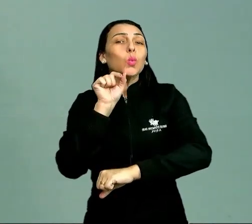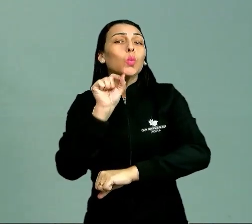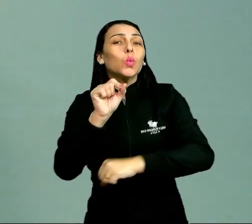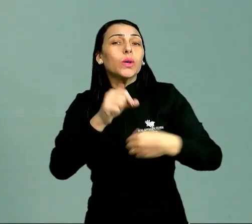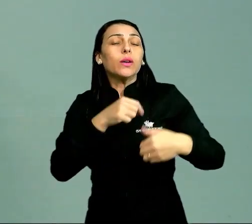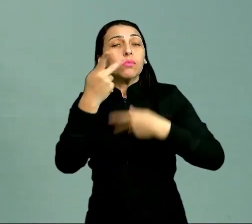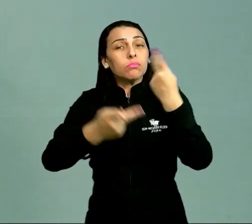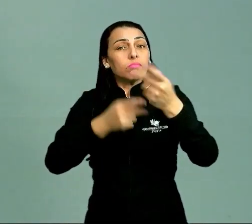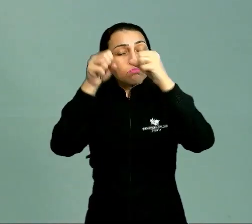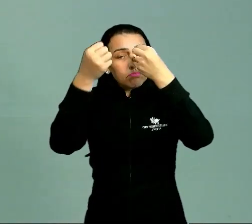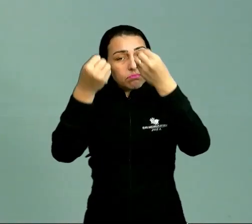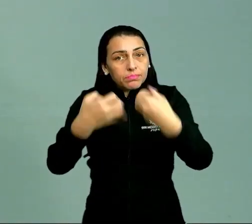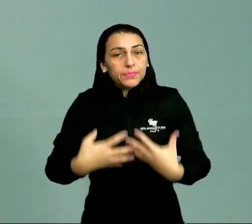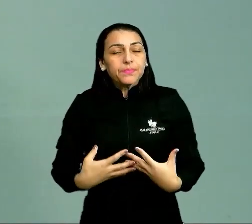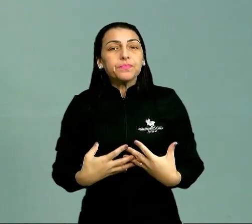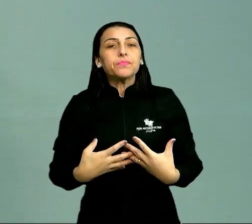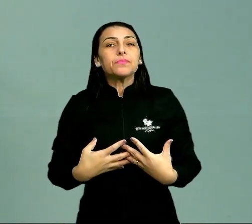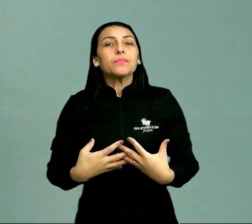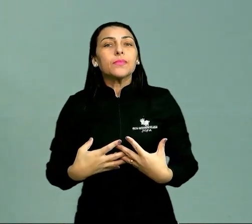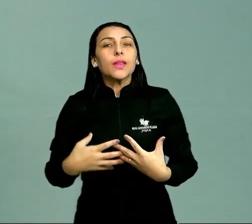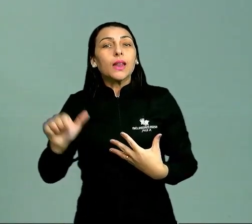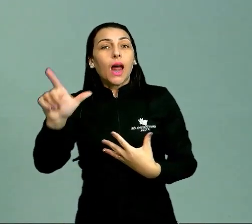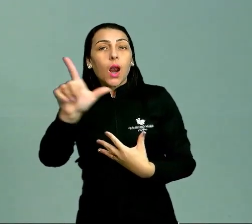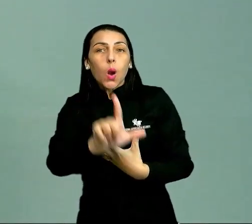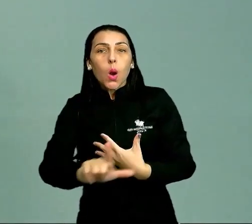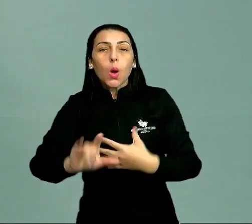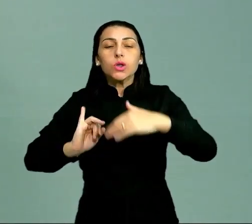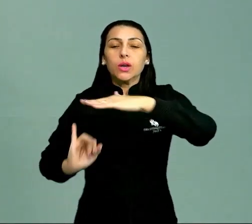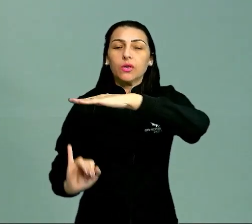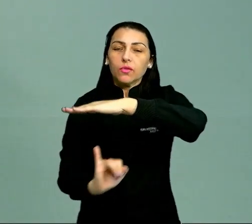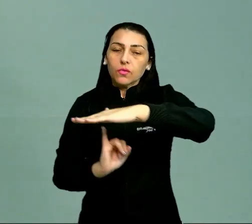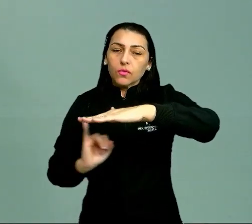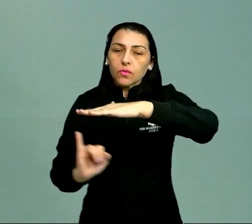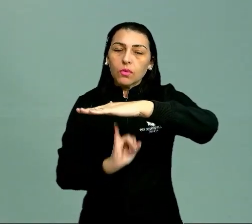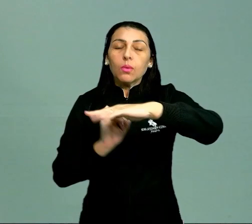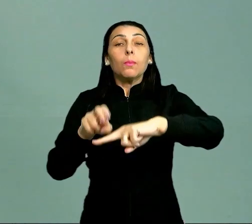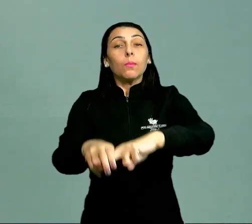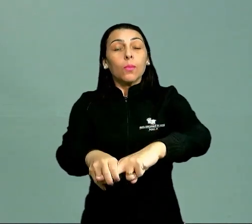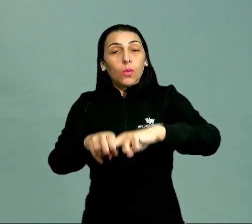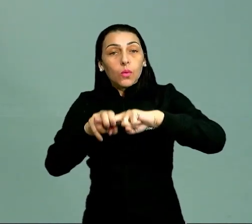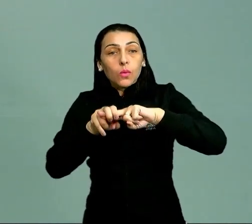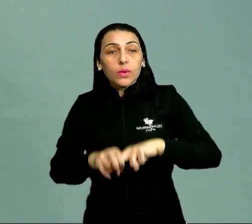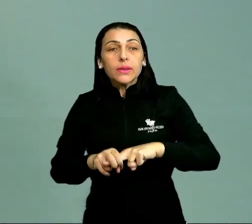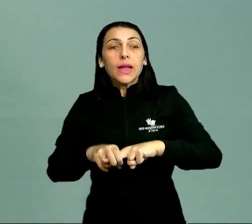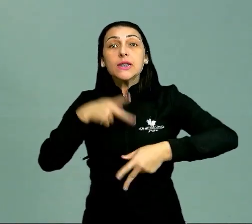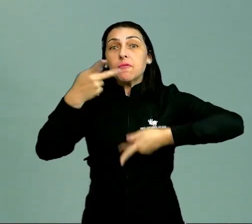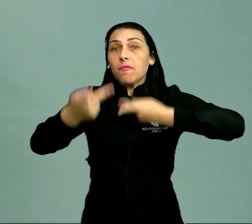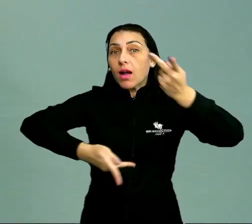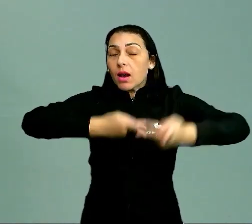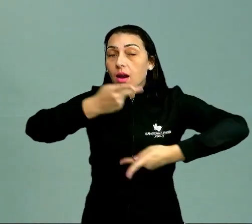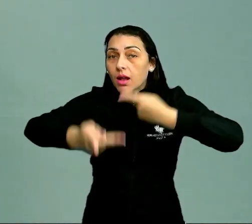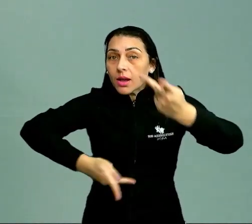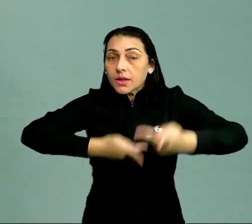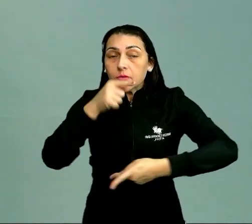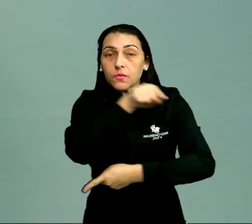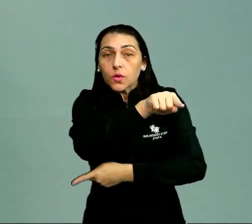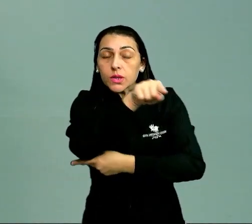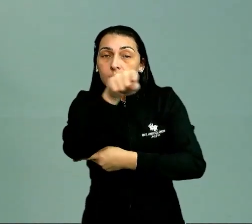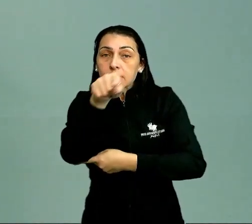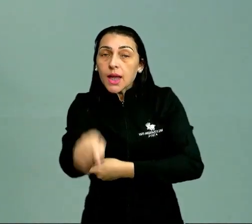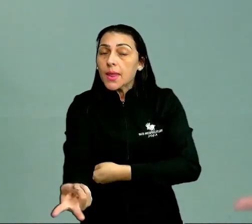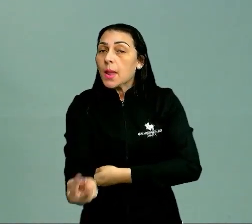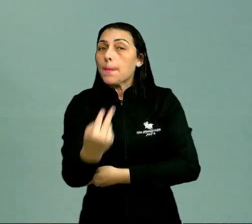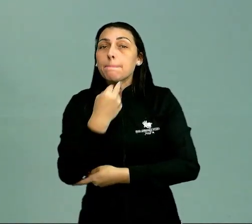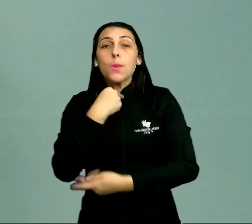vamos tratar? Nós vamos tratar da lógica informal, portanto, nós vamos tratar das falácias. E vocês